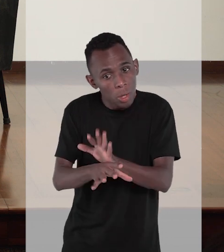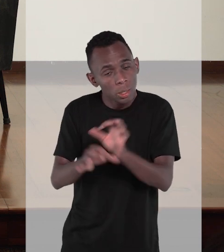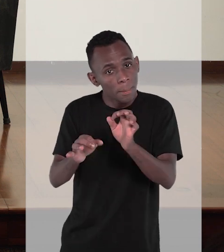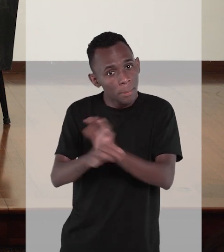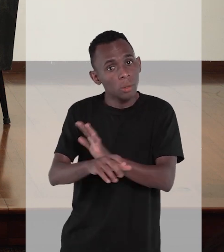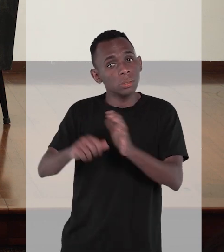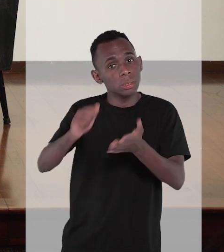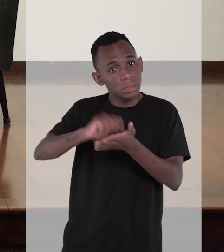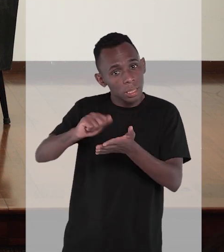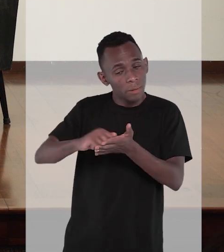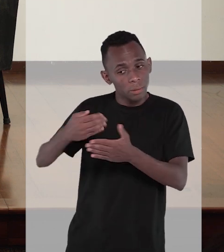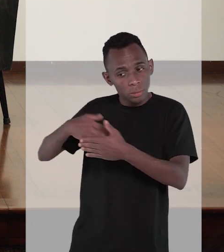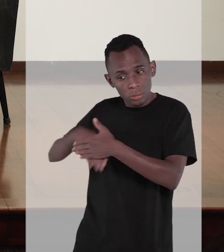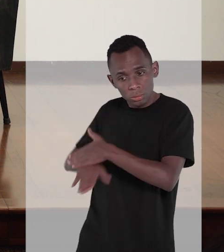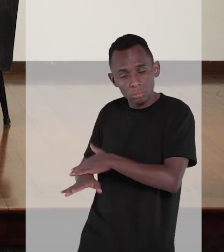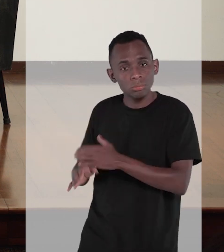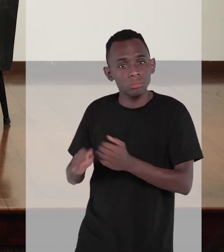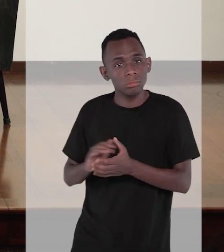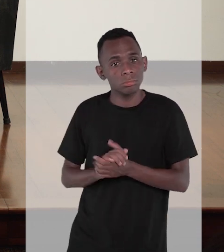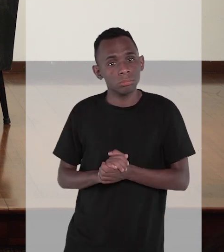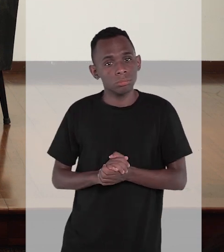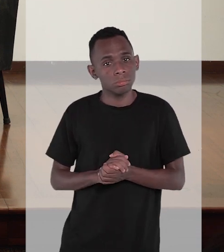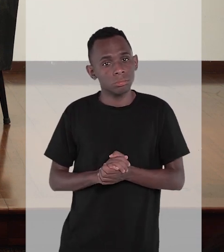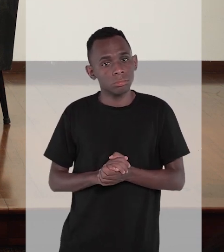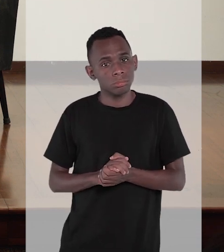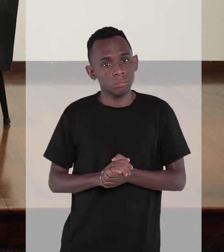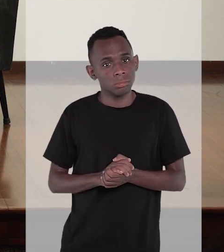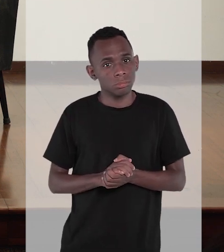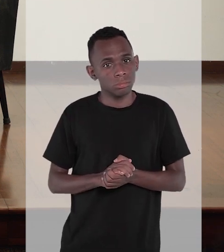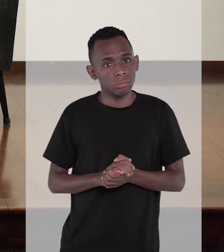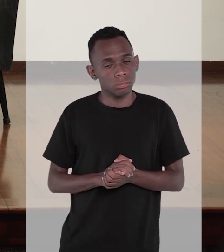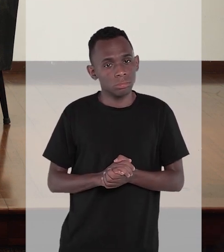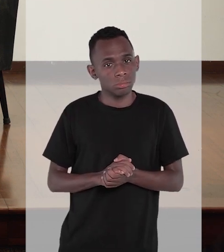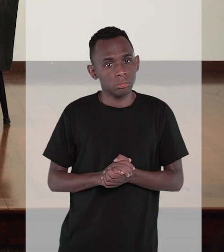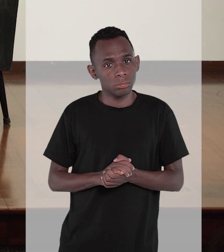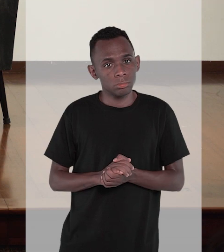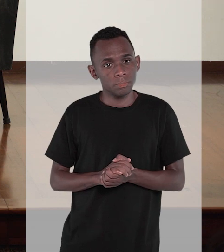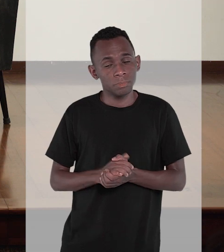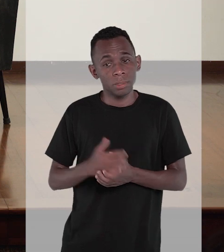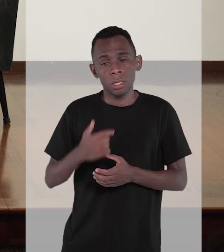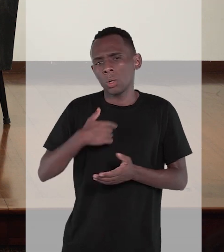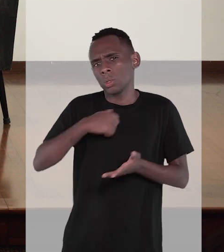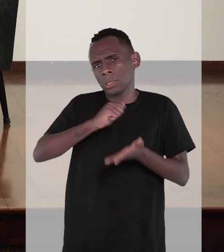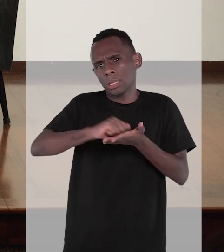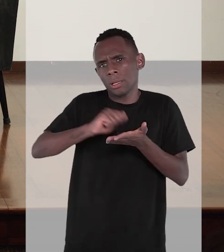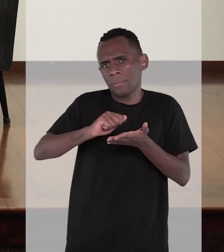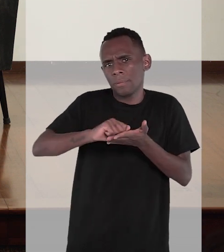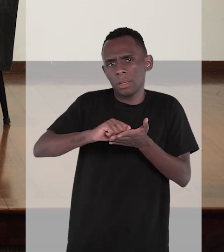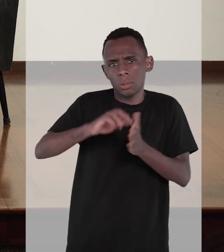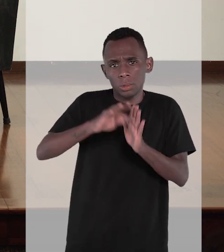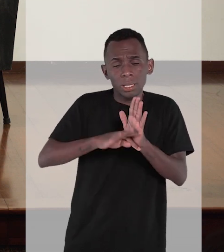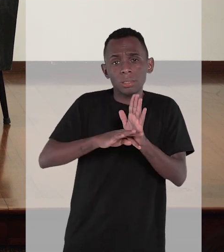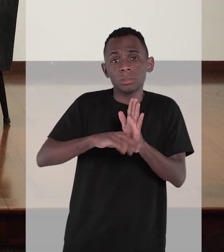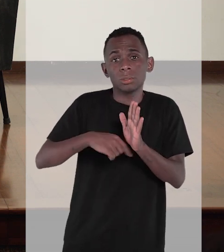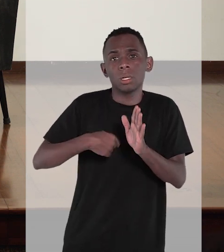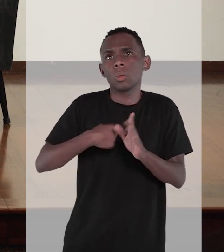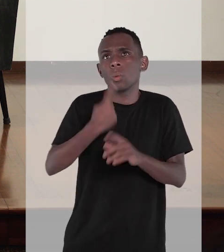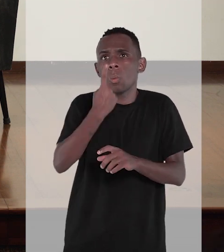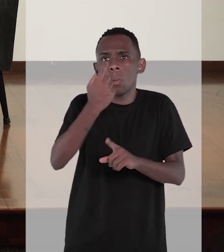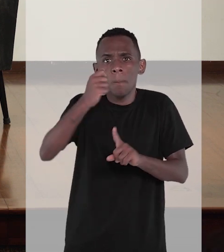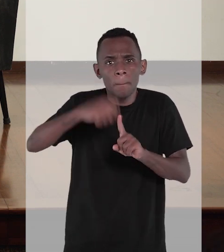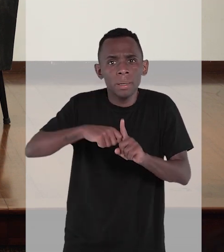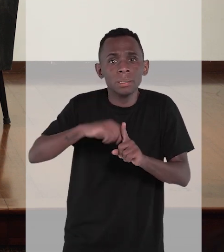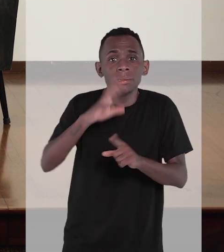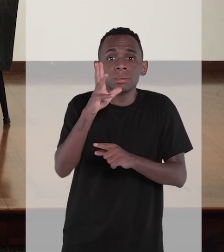Era um backup, mas... Morri. Tipo, eu tenho que entregar um texto do Walter Ogumã sexta-feira. Tem um mês que me deram. Eu tenho até